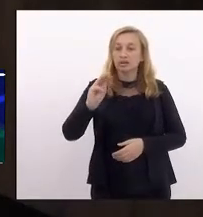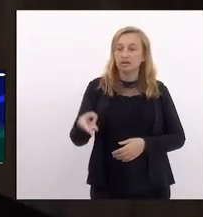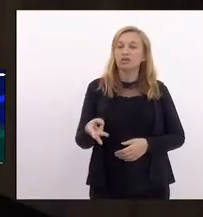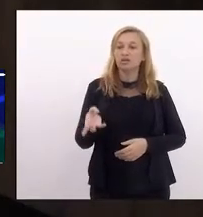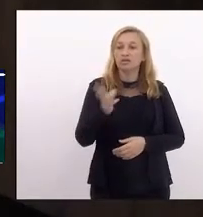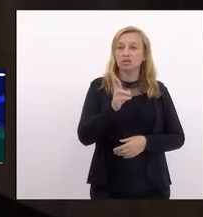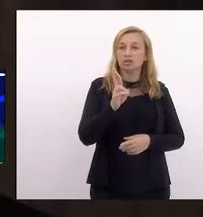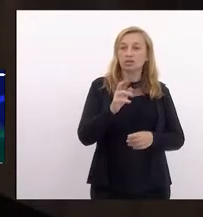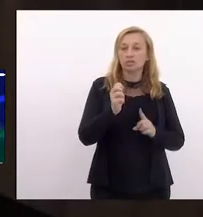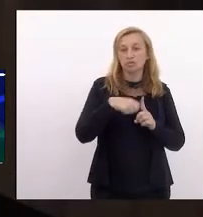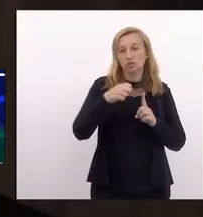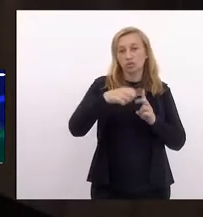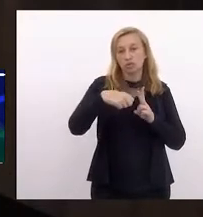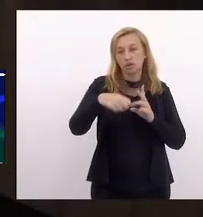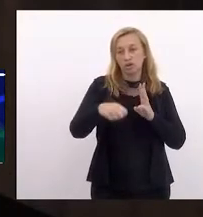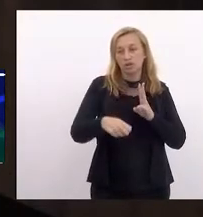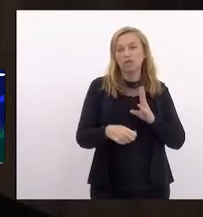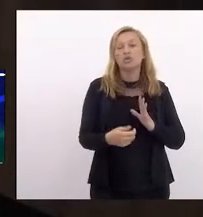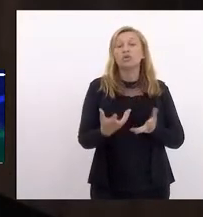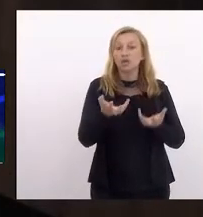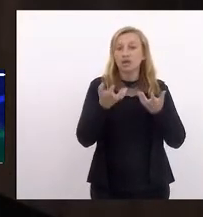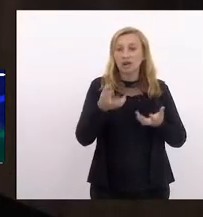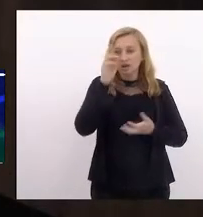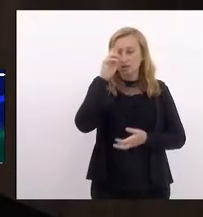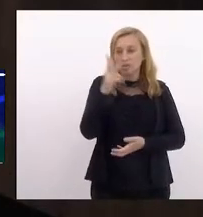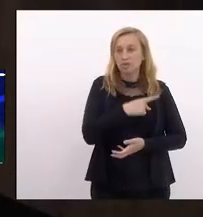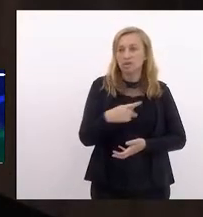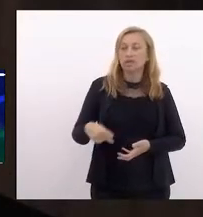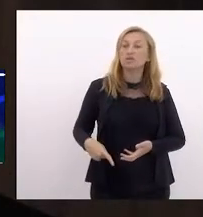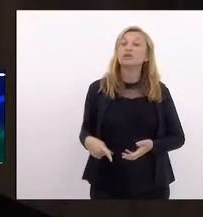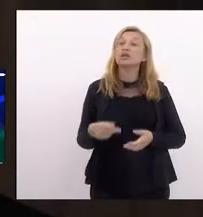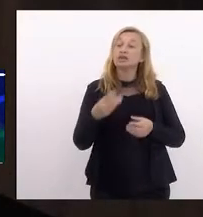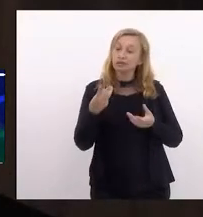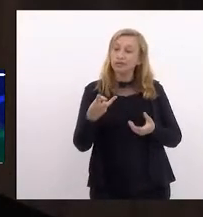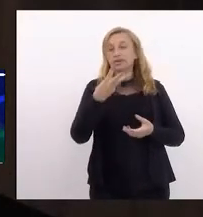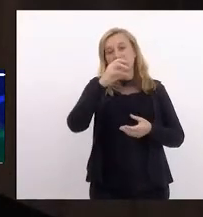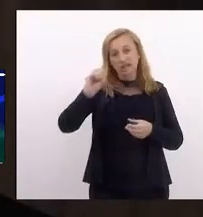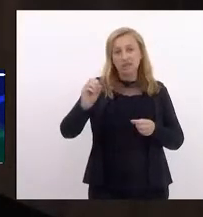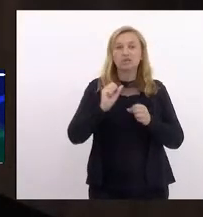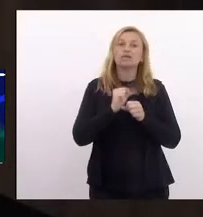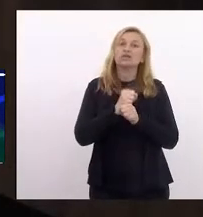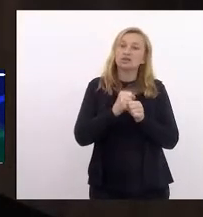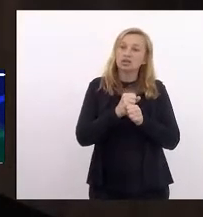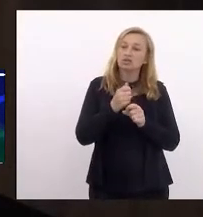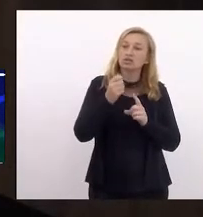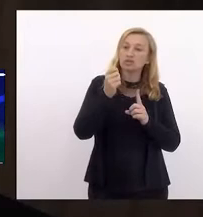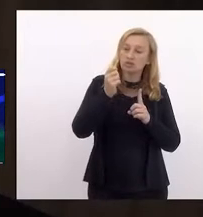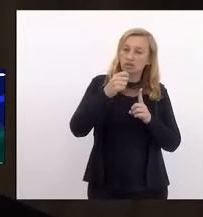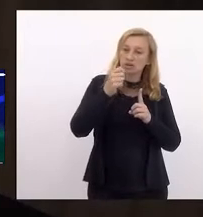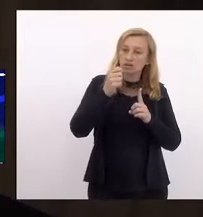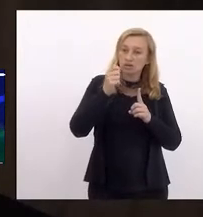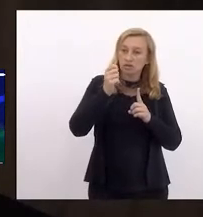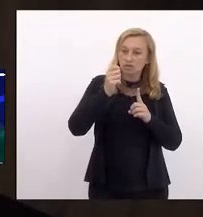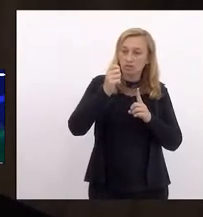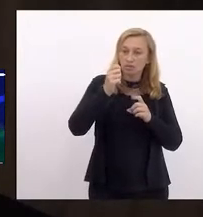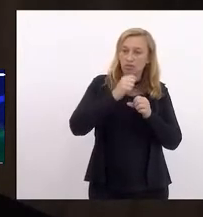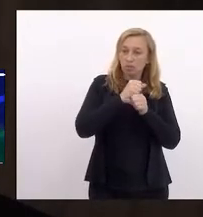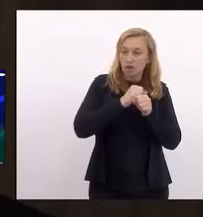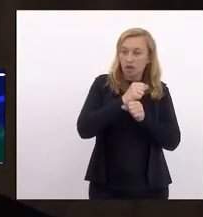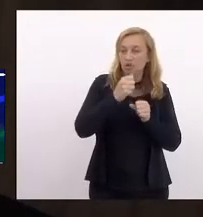milhões de reais por mês o que a gente quer o seu presidente 300 milhões de reais por